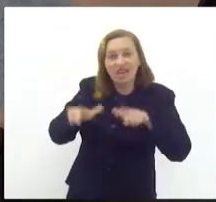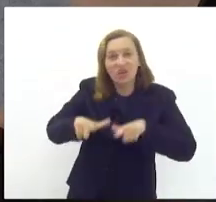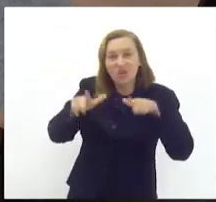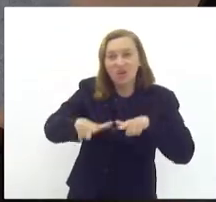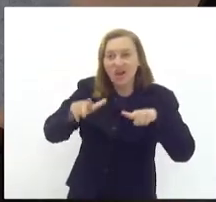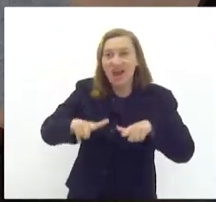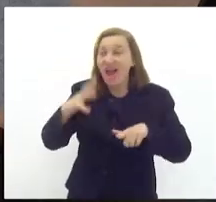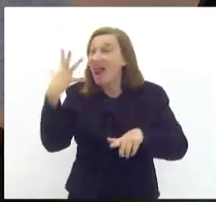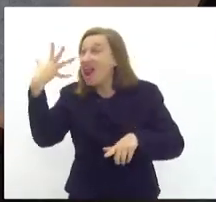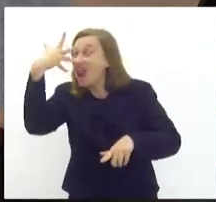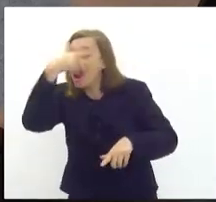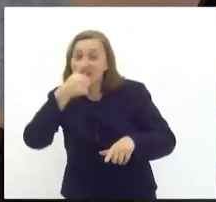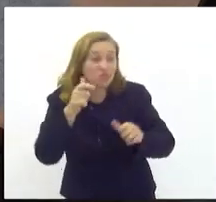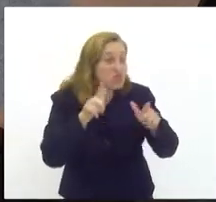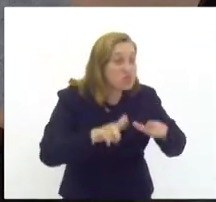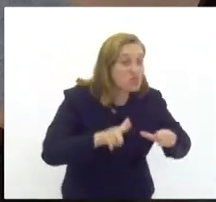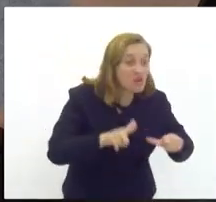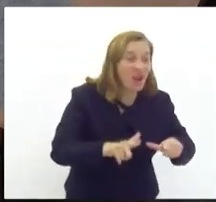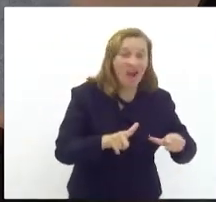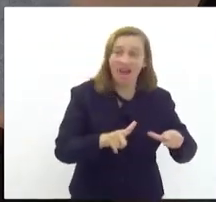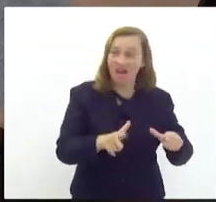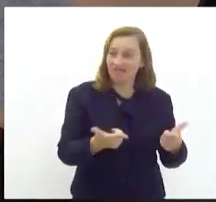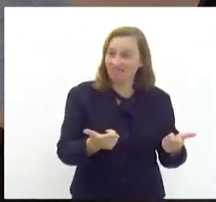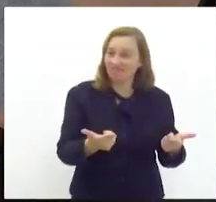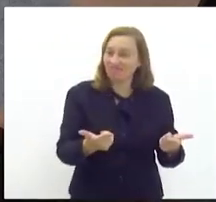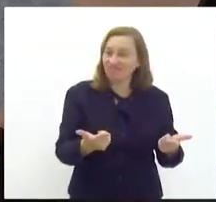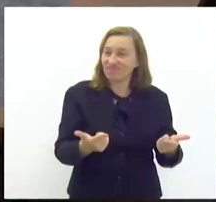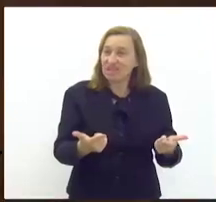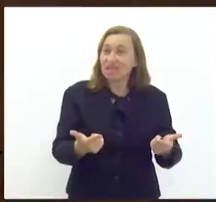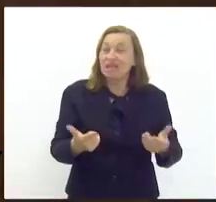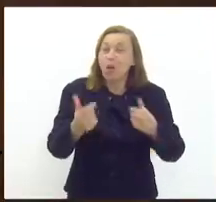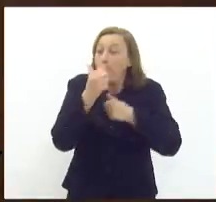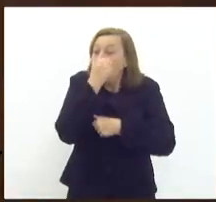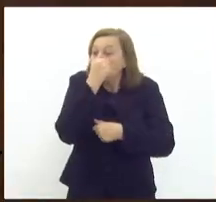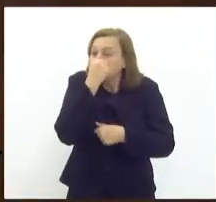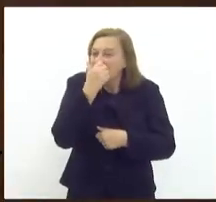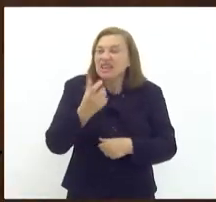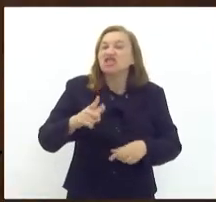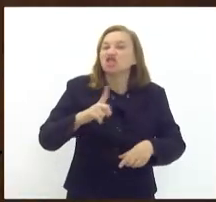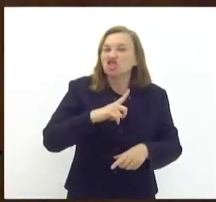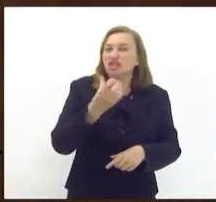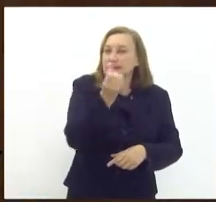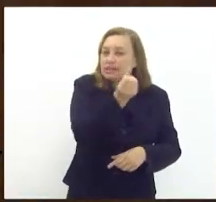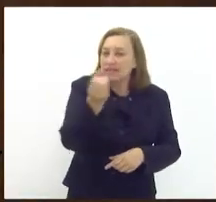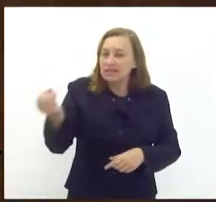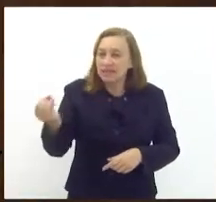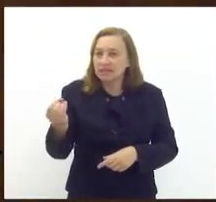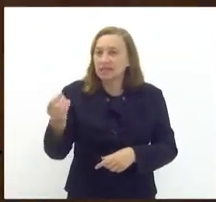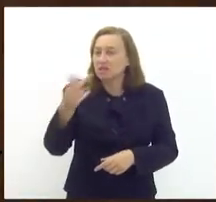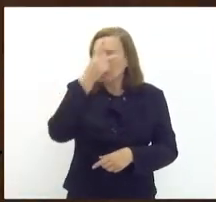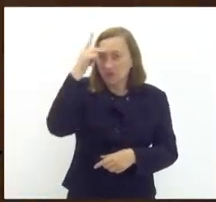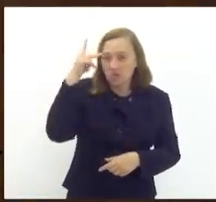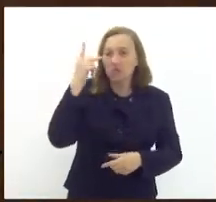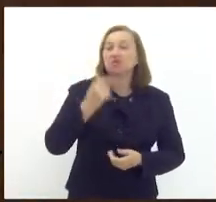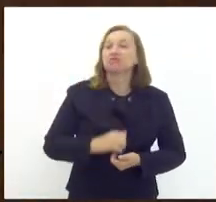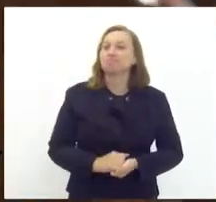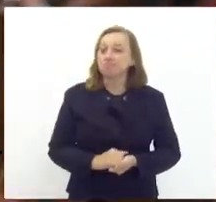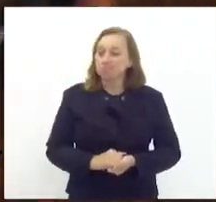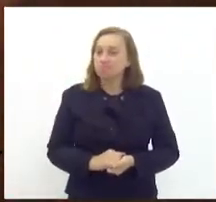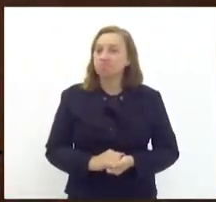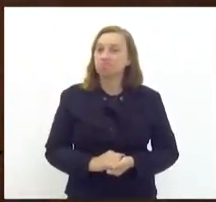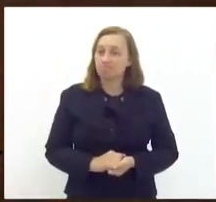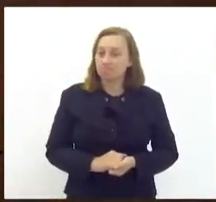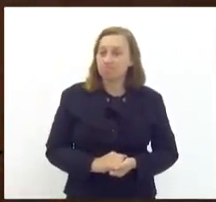daqueles daqueles afrescos e tava lotado tinham 600 pessoas e foi